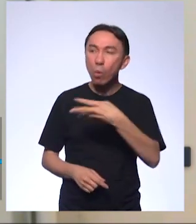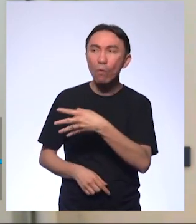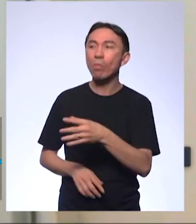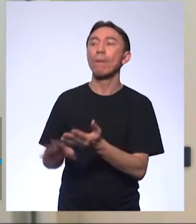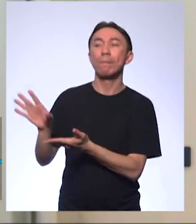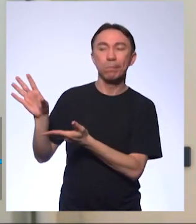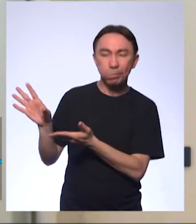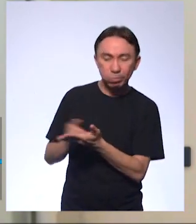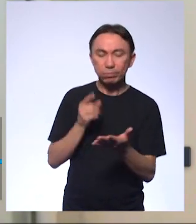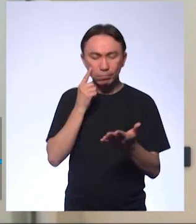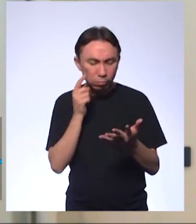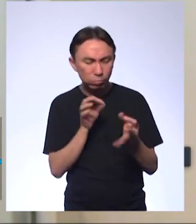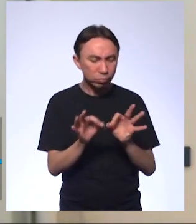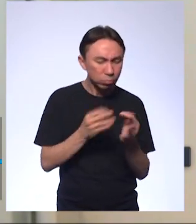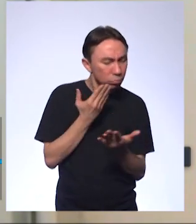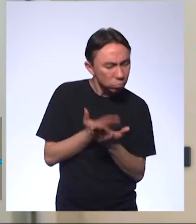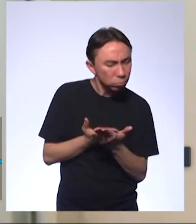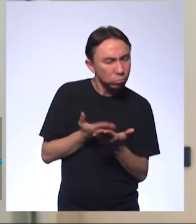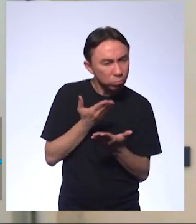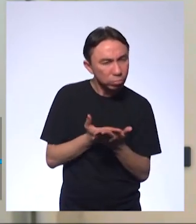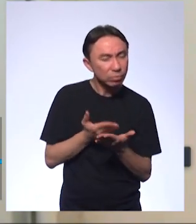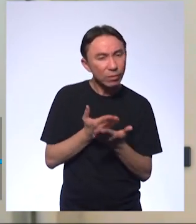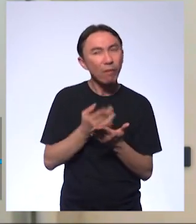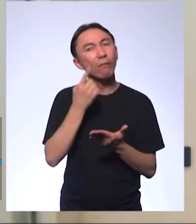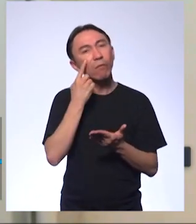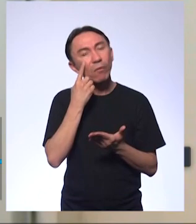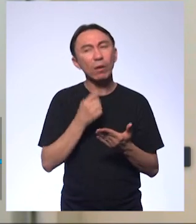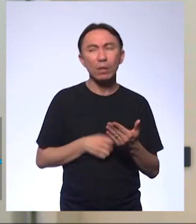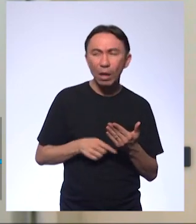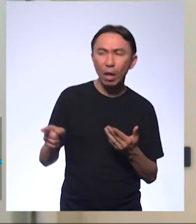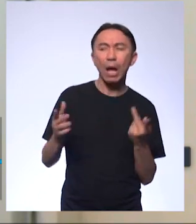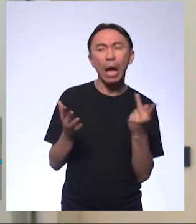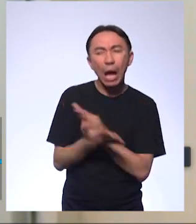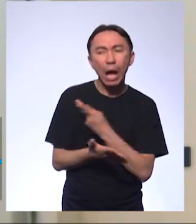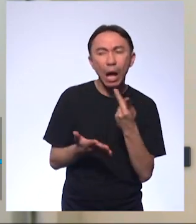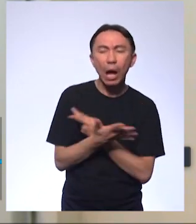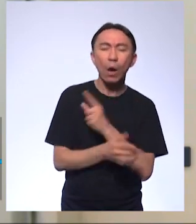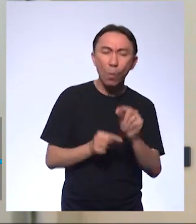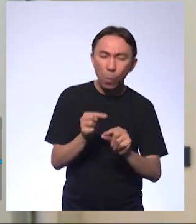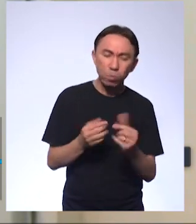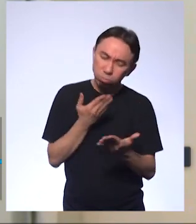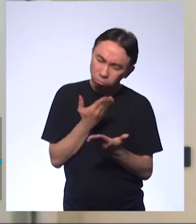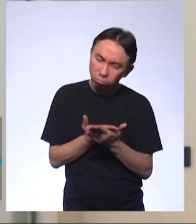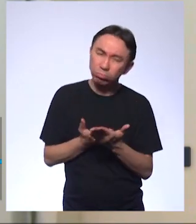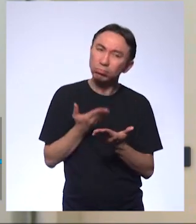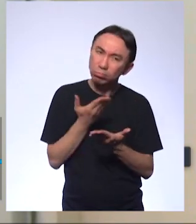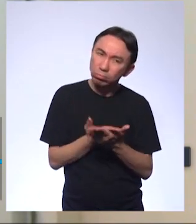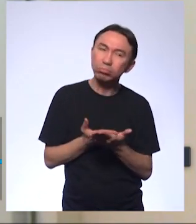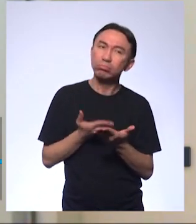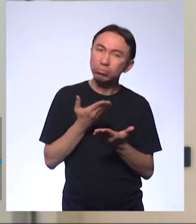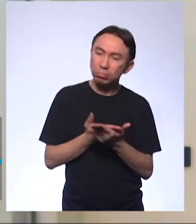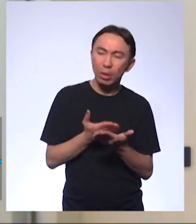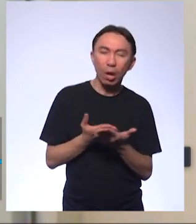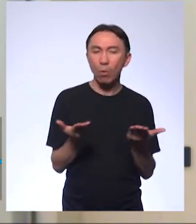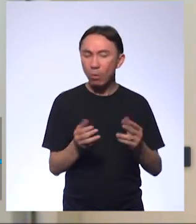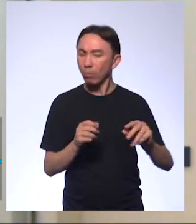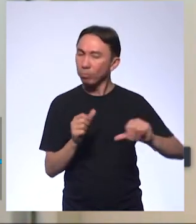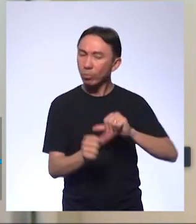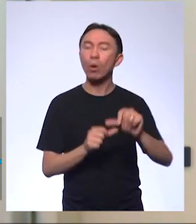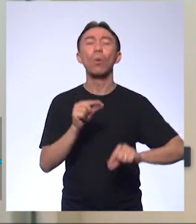modelos de Rutherford e Bohr. Lembrando que os cientistas, eles partiram do experimento ou do